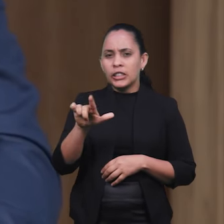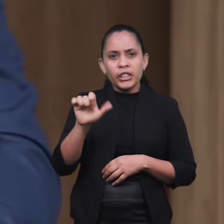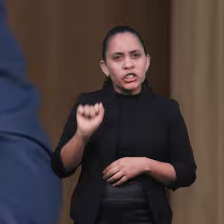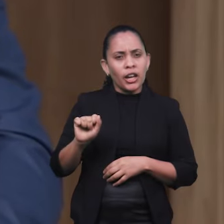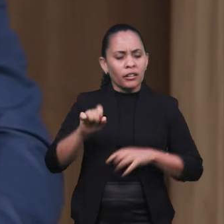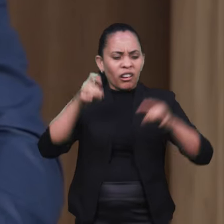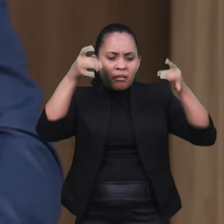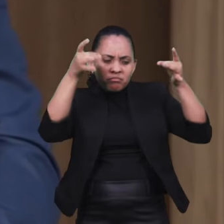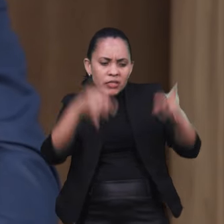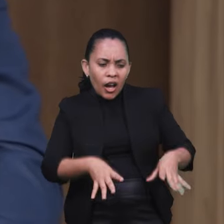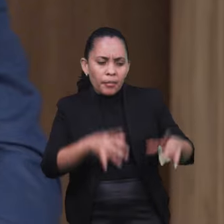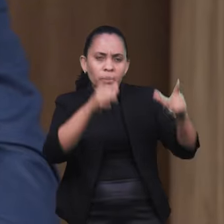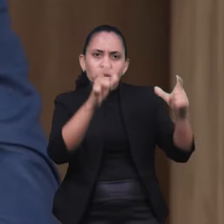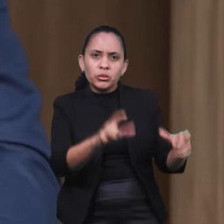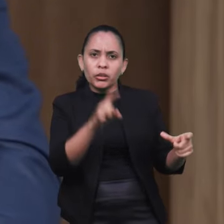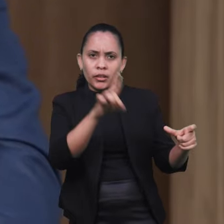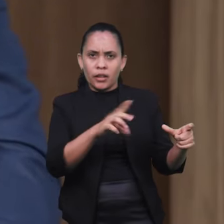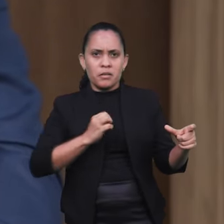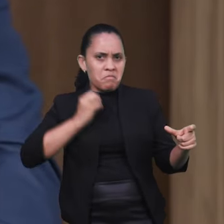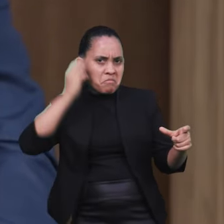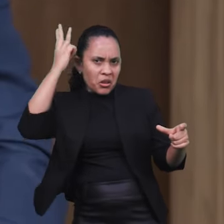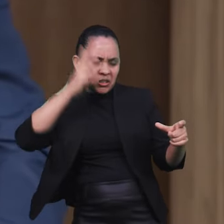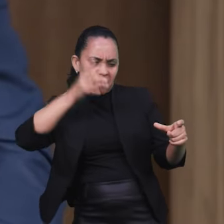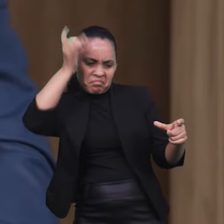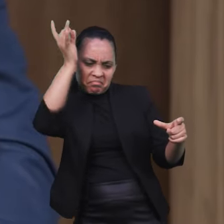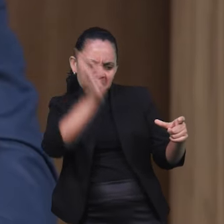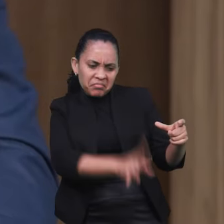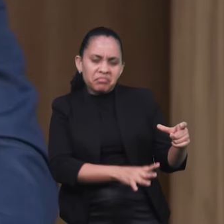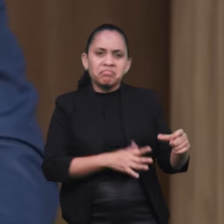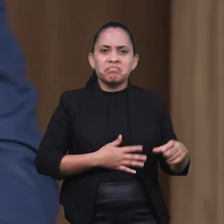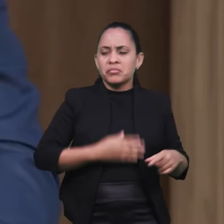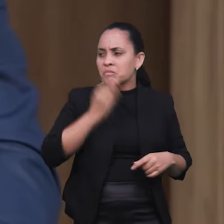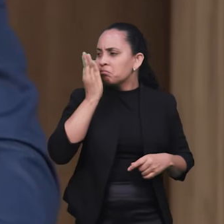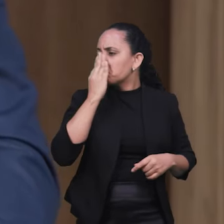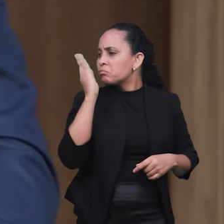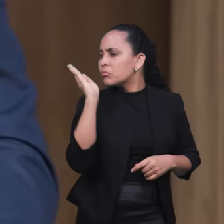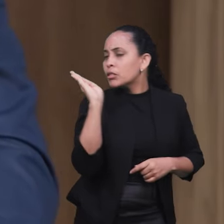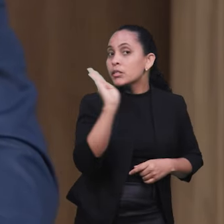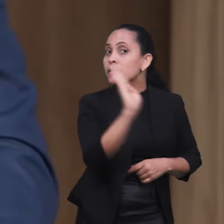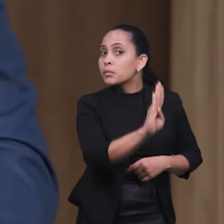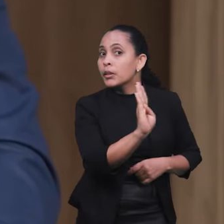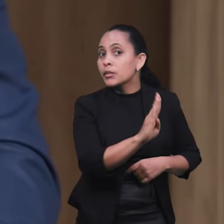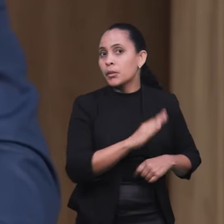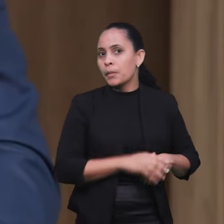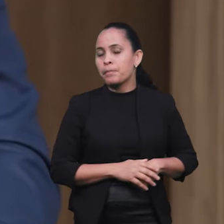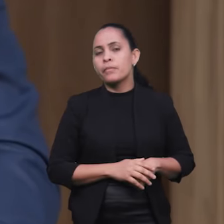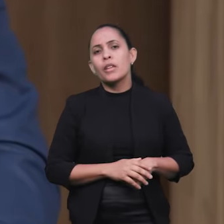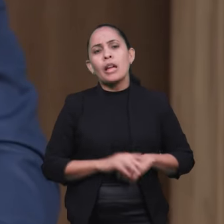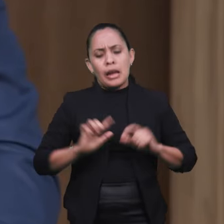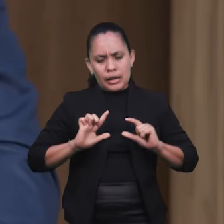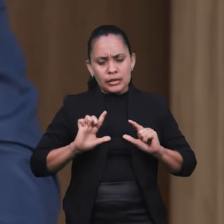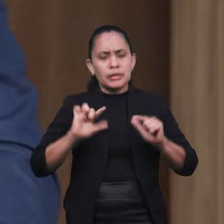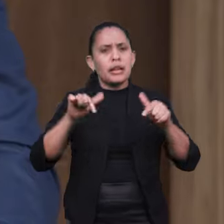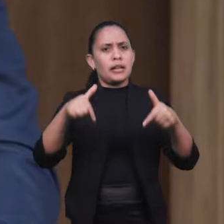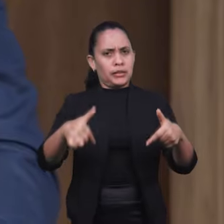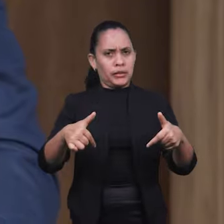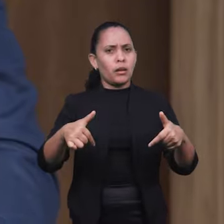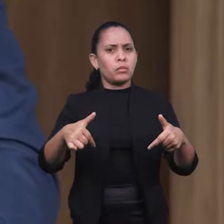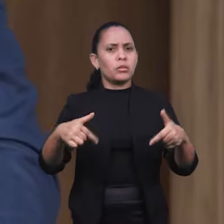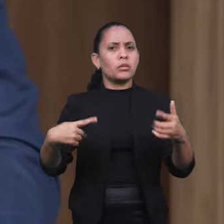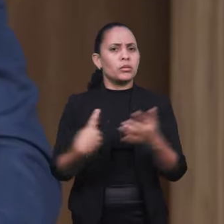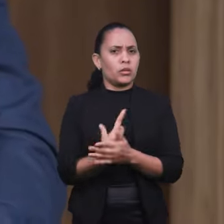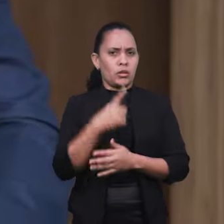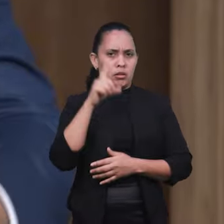Moisés um ato visível, decorrente da sua recusa, né? E essa consequência, na verdade, que